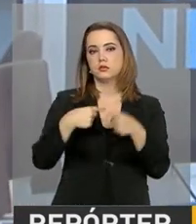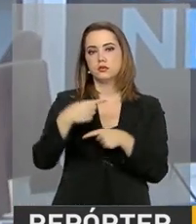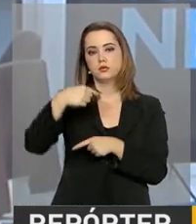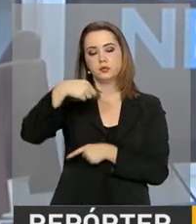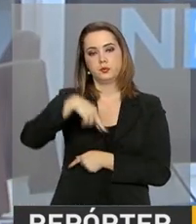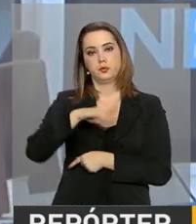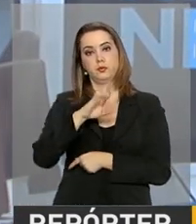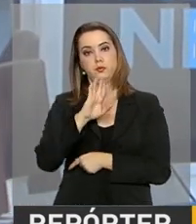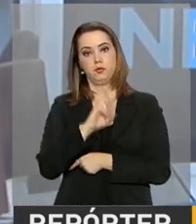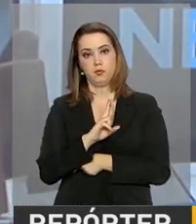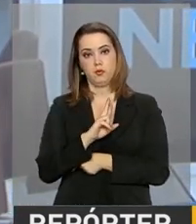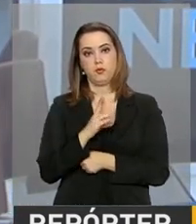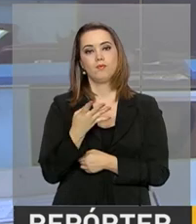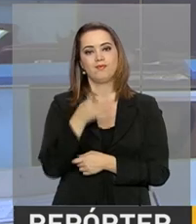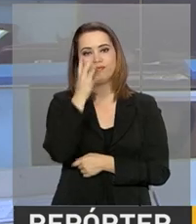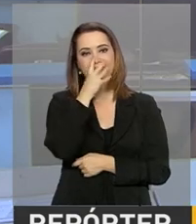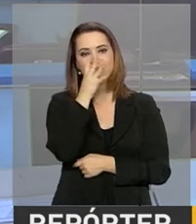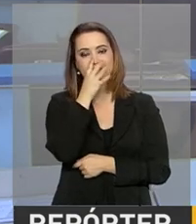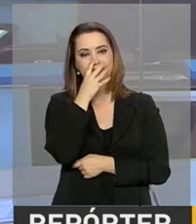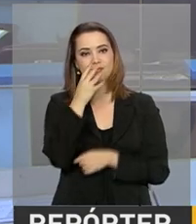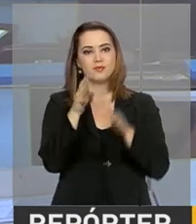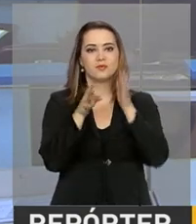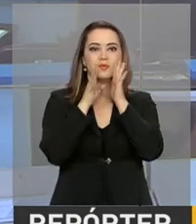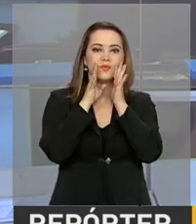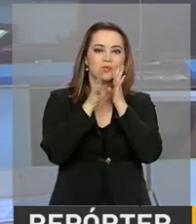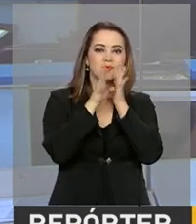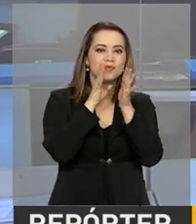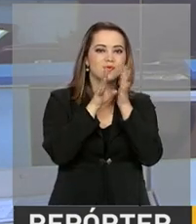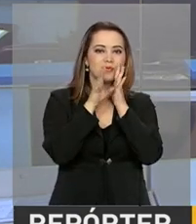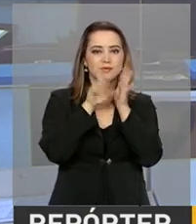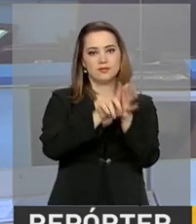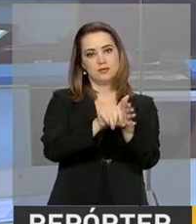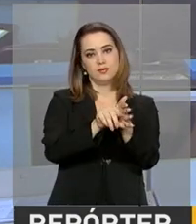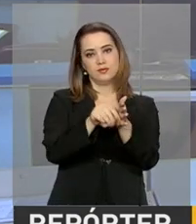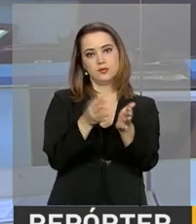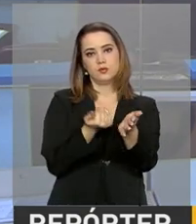edição do Repórter NBR. Acompanhe também as novidades em nossas redes sociais.